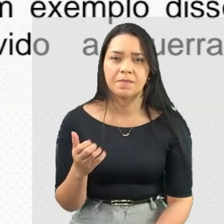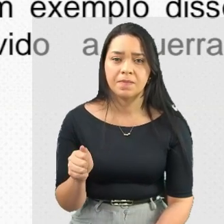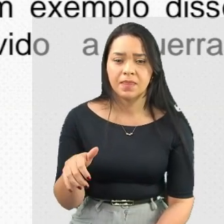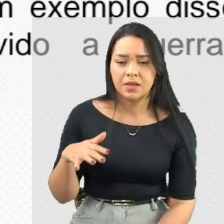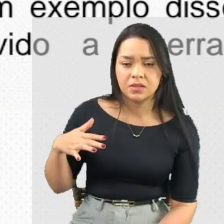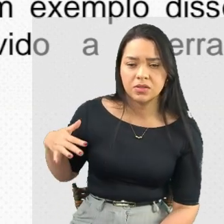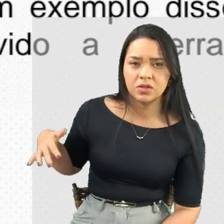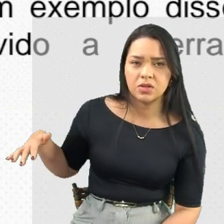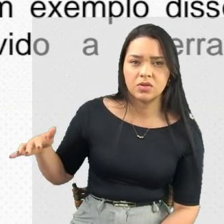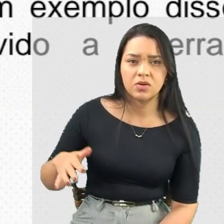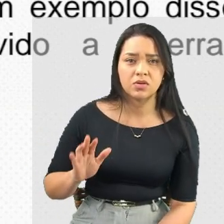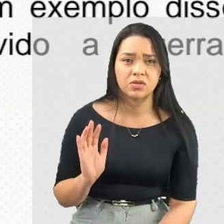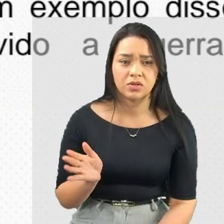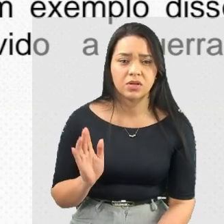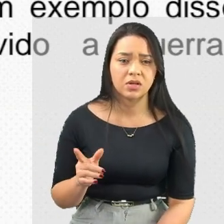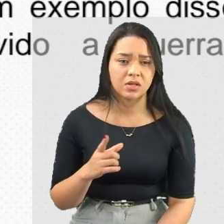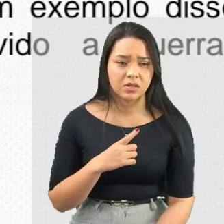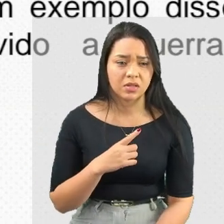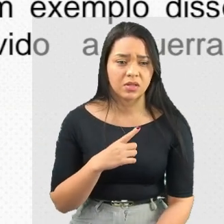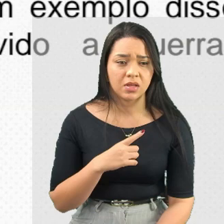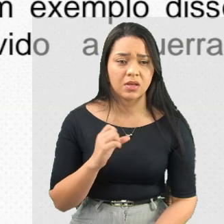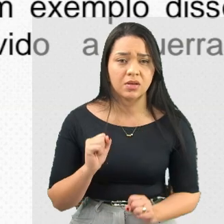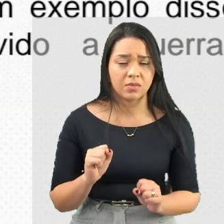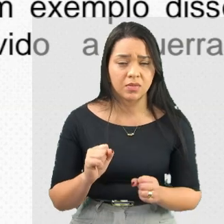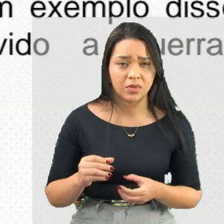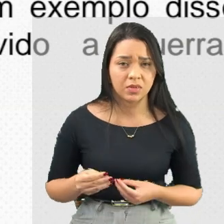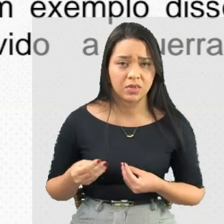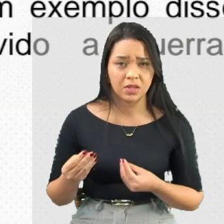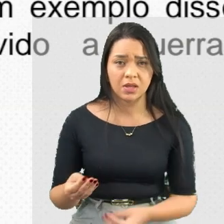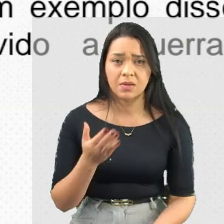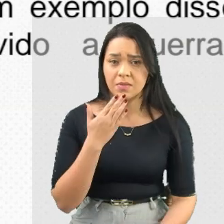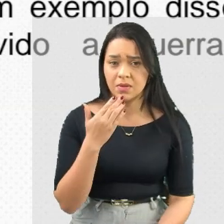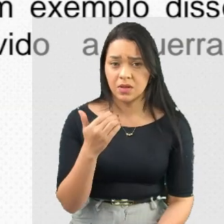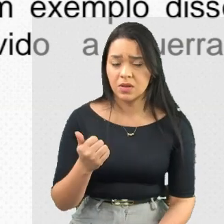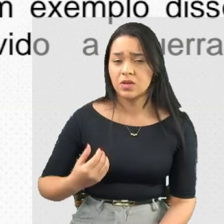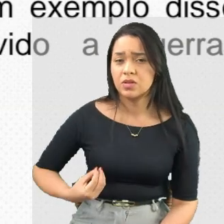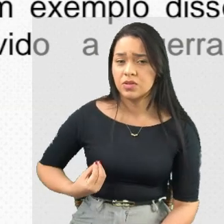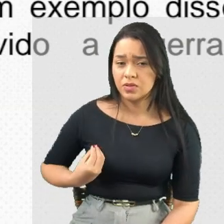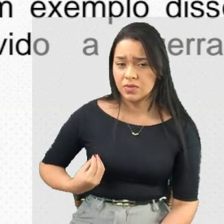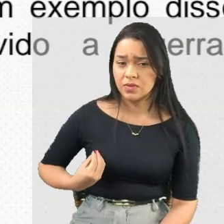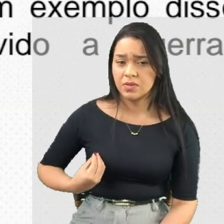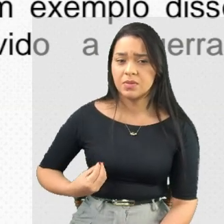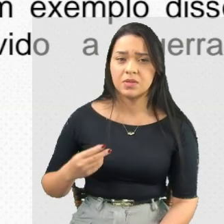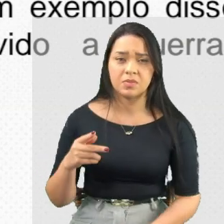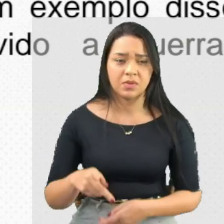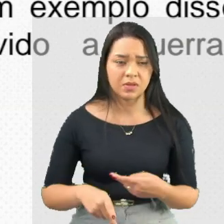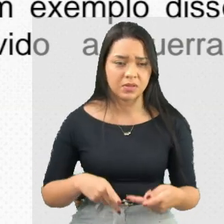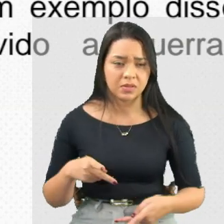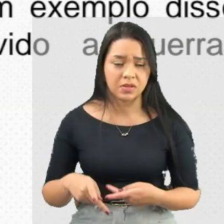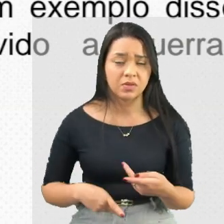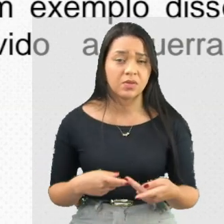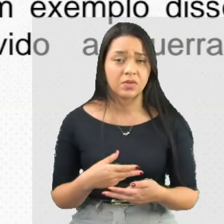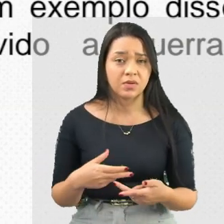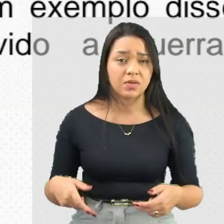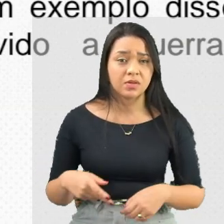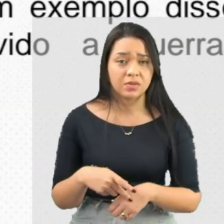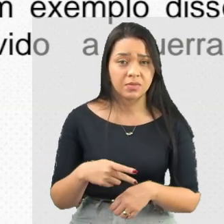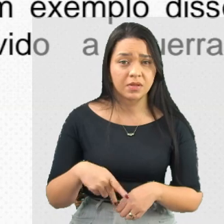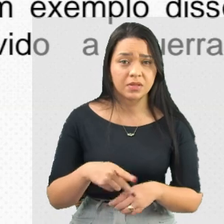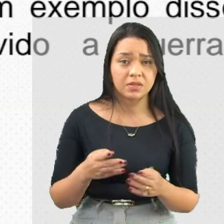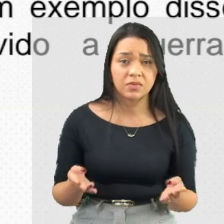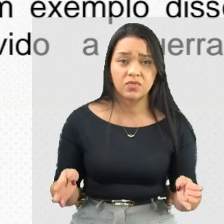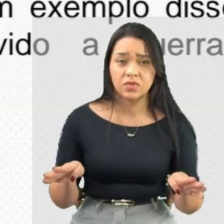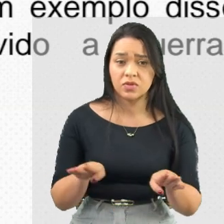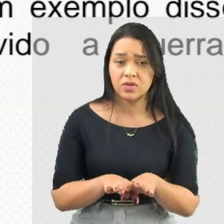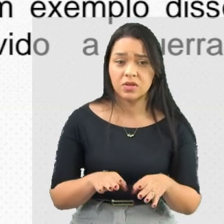territórios estabelecidos, estáveis e que podem oferecer melhores condições de vida para essas populações, muitos países europeus são fechados, né, não